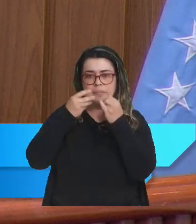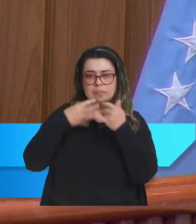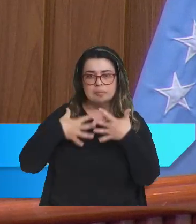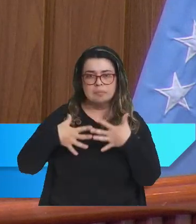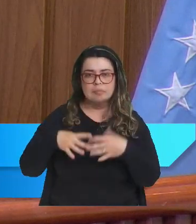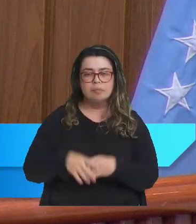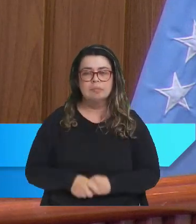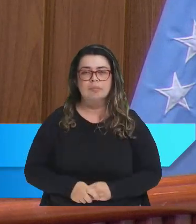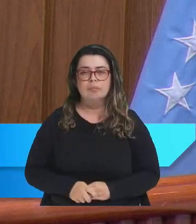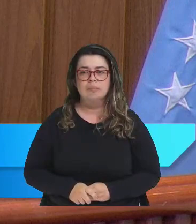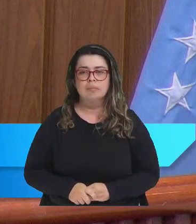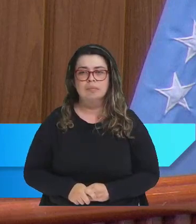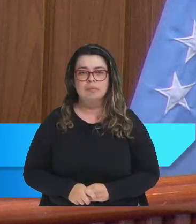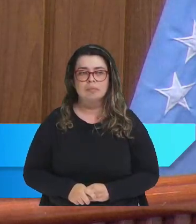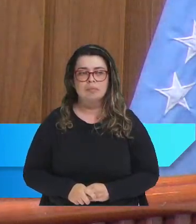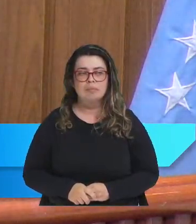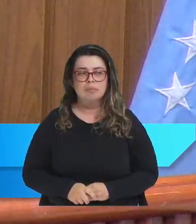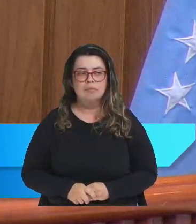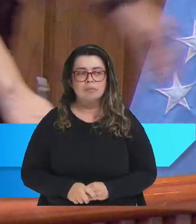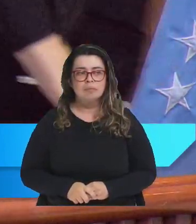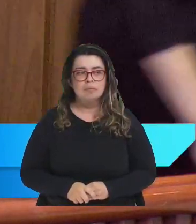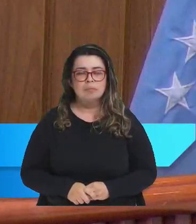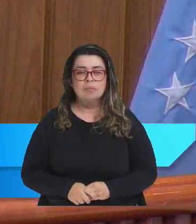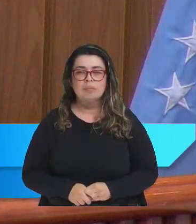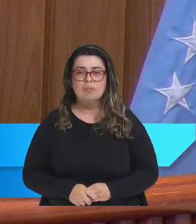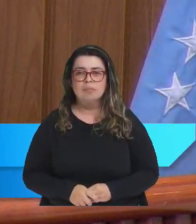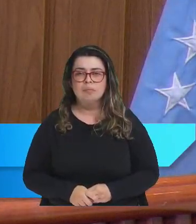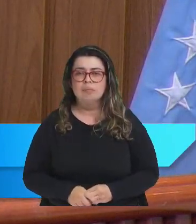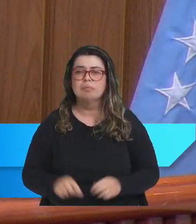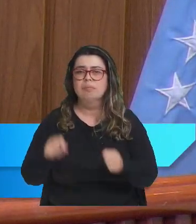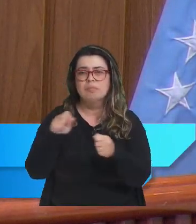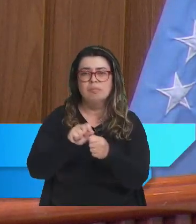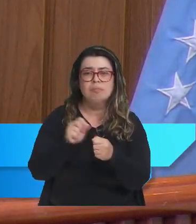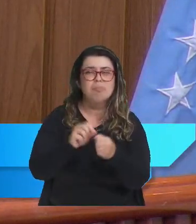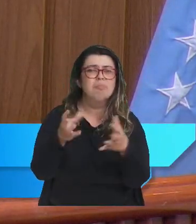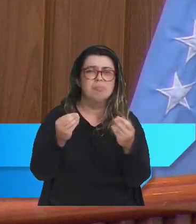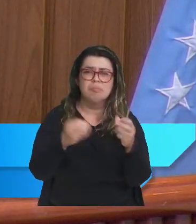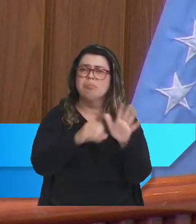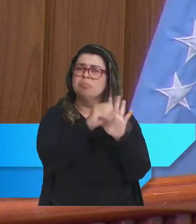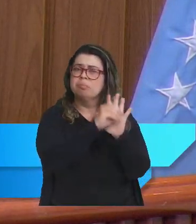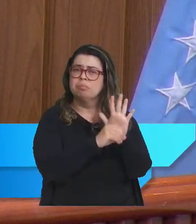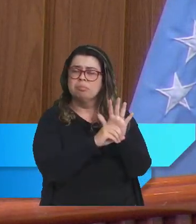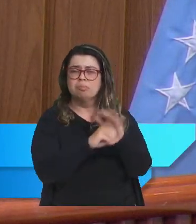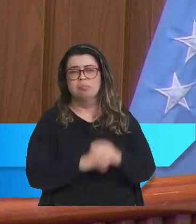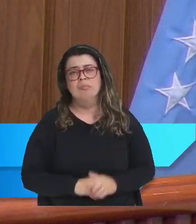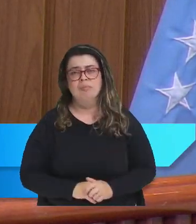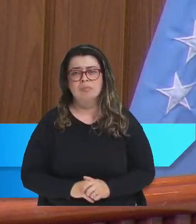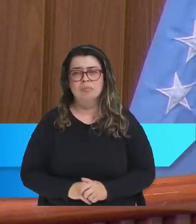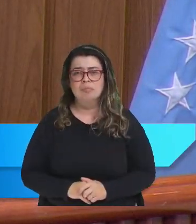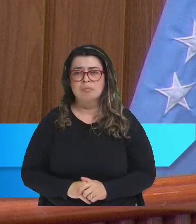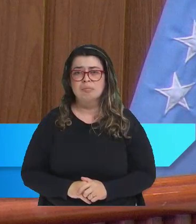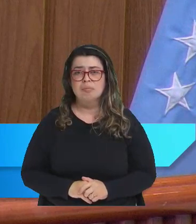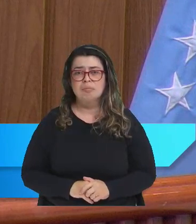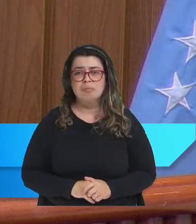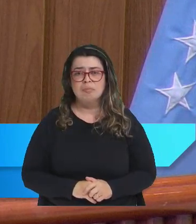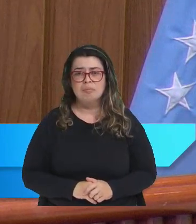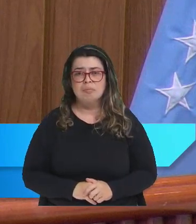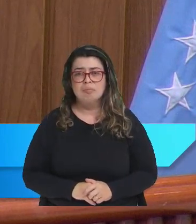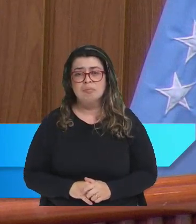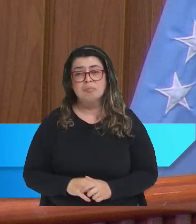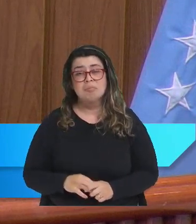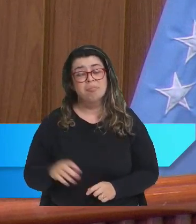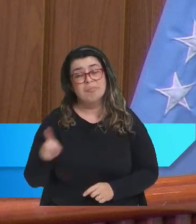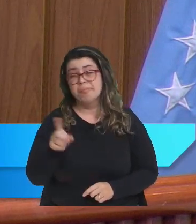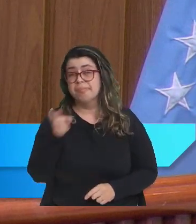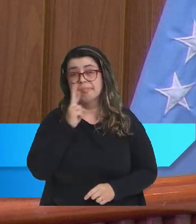ele, que inúmeros ofícios não estão sendo ouvidos, não estão sendo